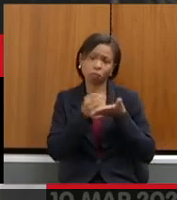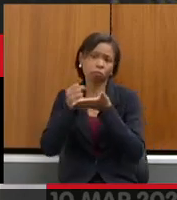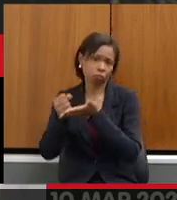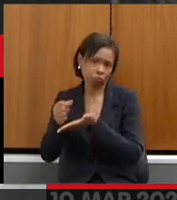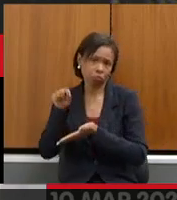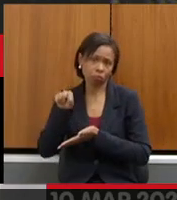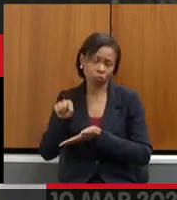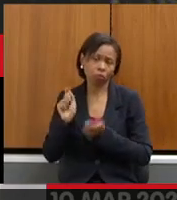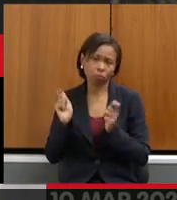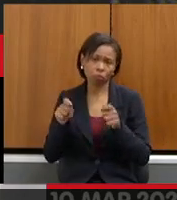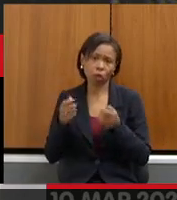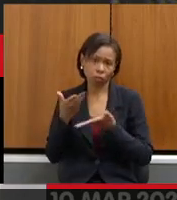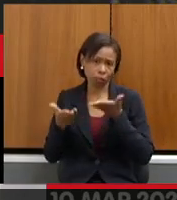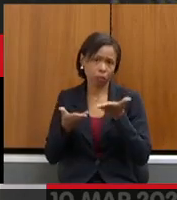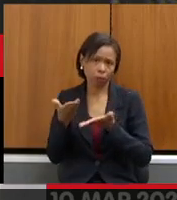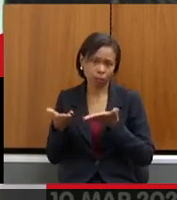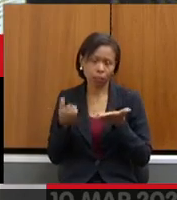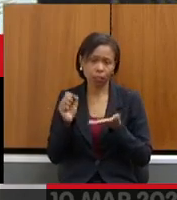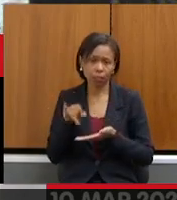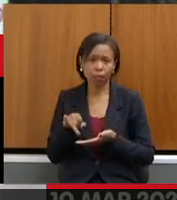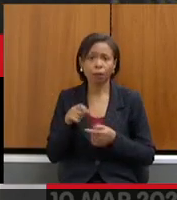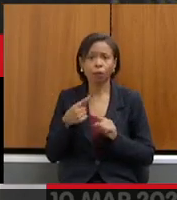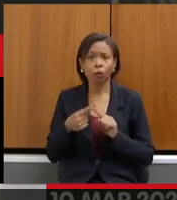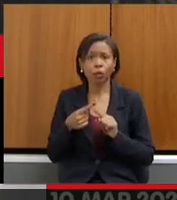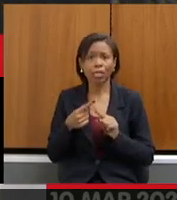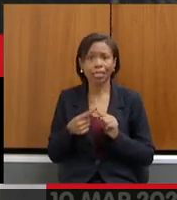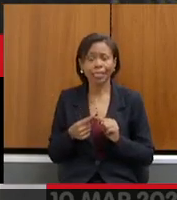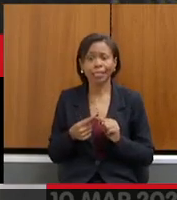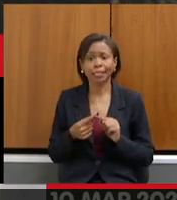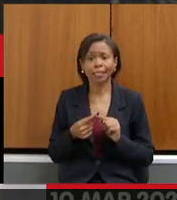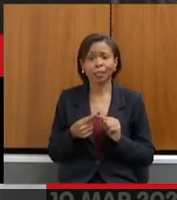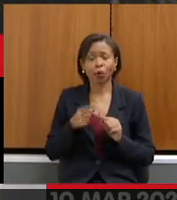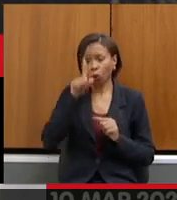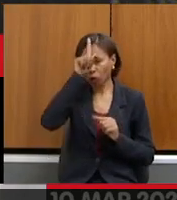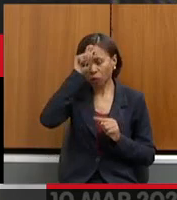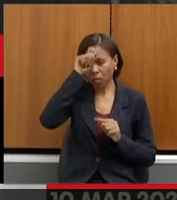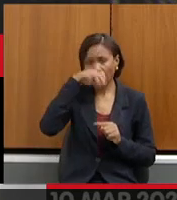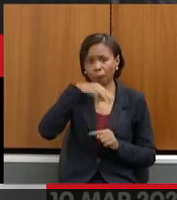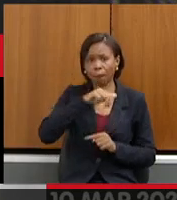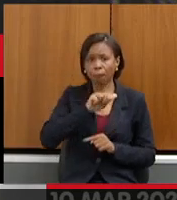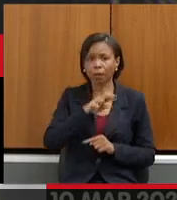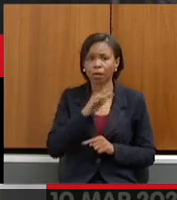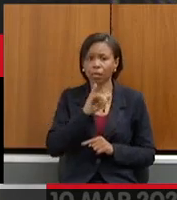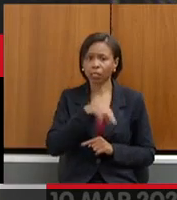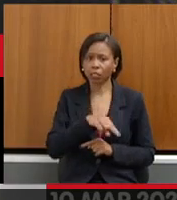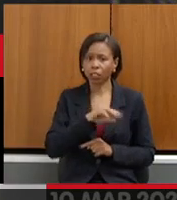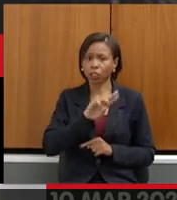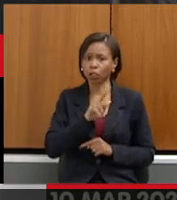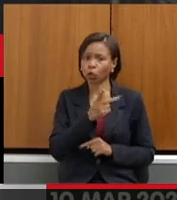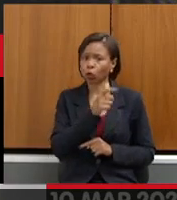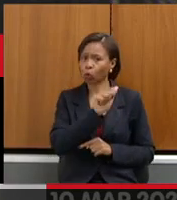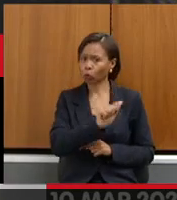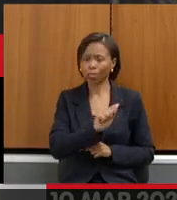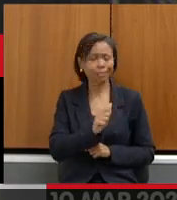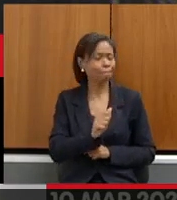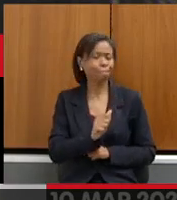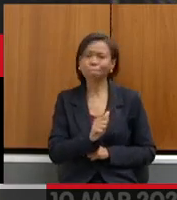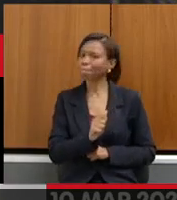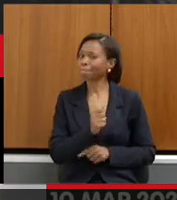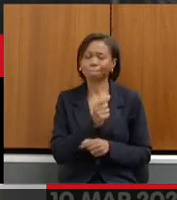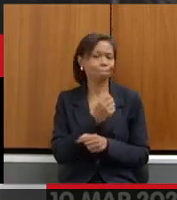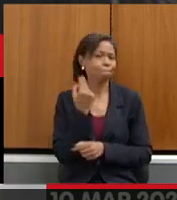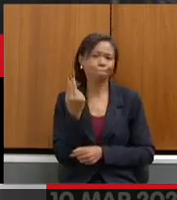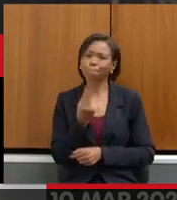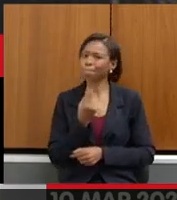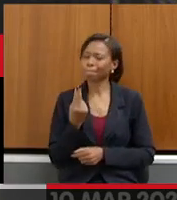sugerir aqui né porque o Hospital Márcio Cunha não tem mais condição de vender mais os leitos